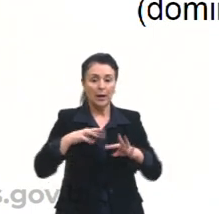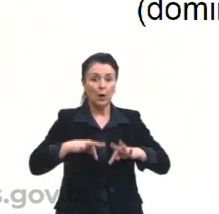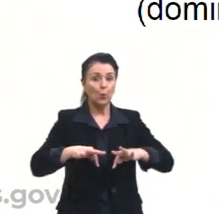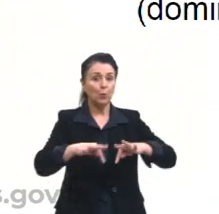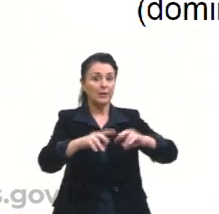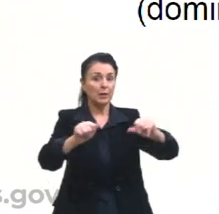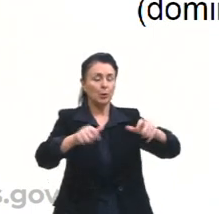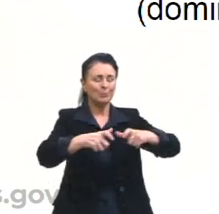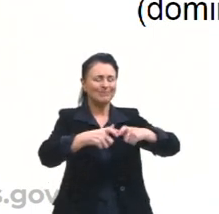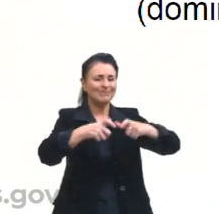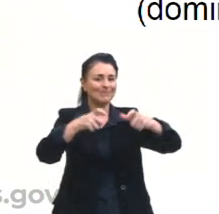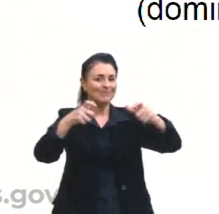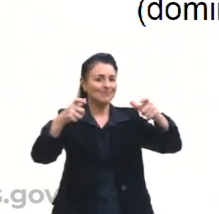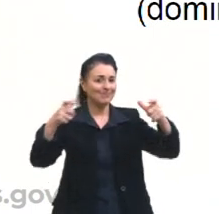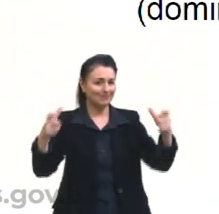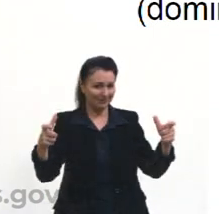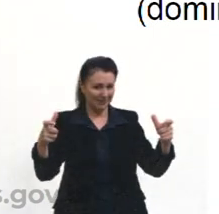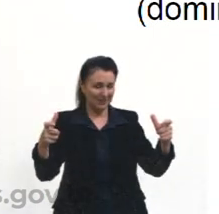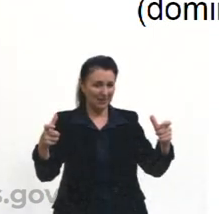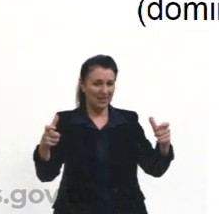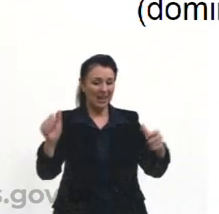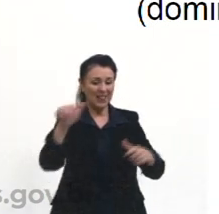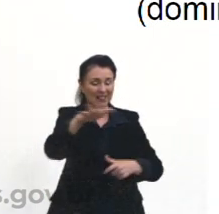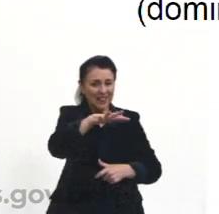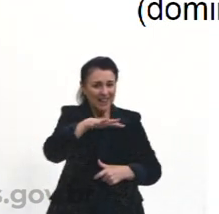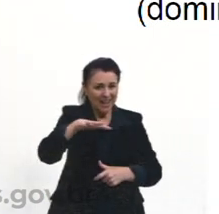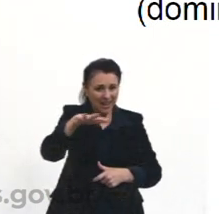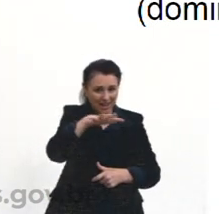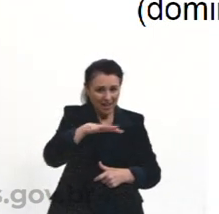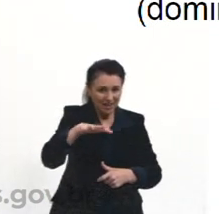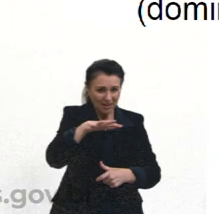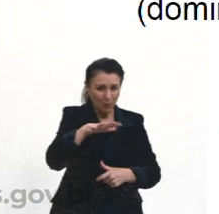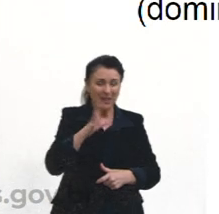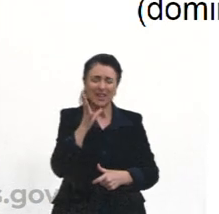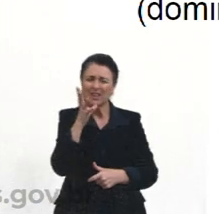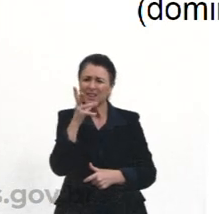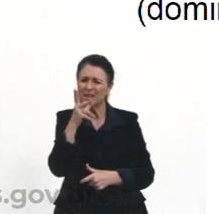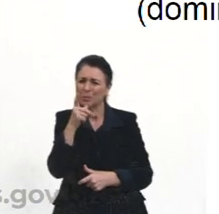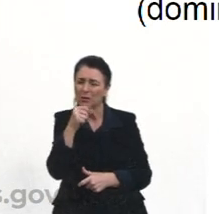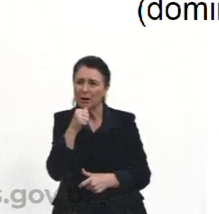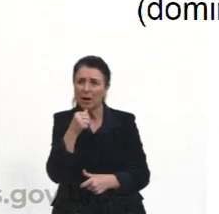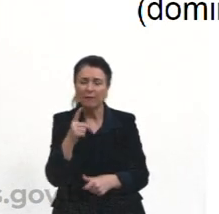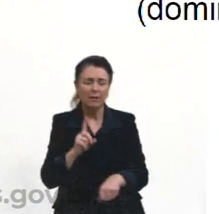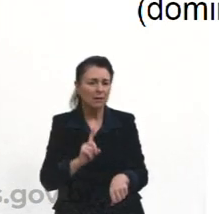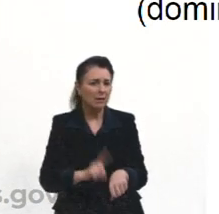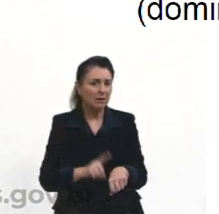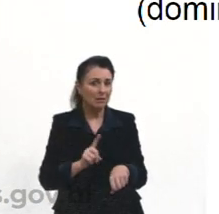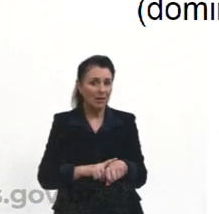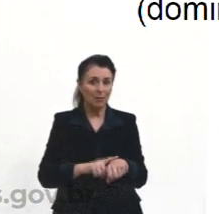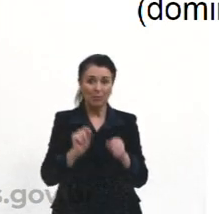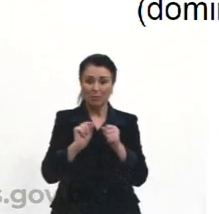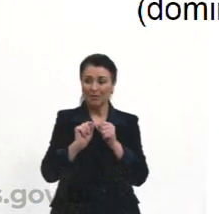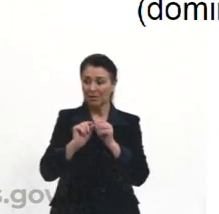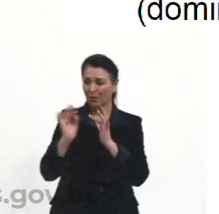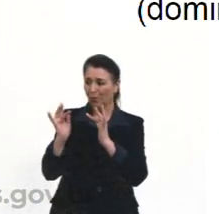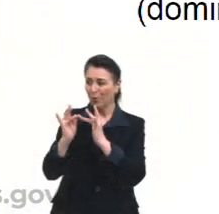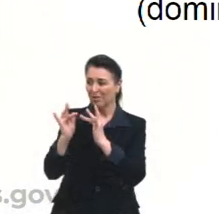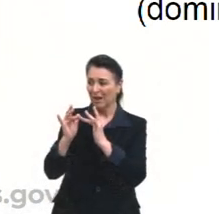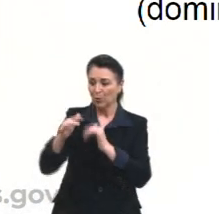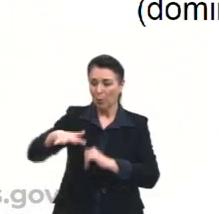muito extenso na região na época das você demorava muito tempo para manter contato entre as regiões